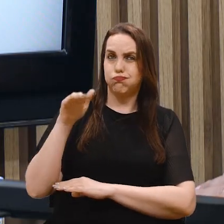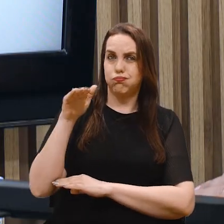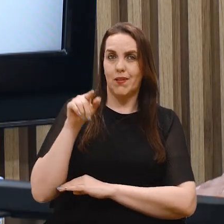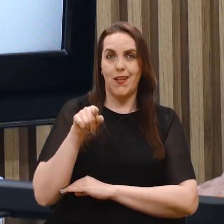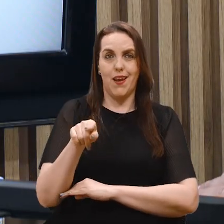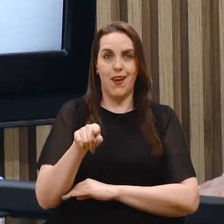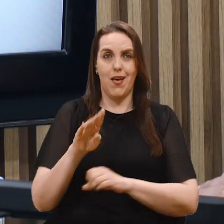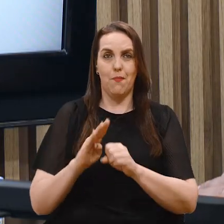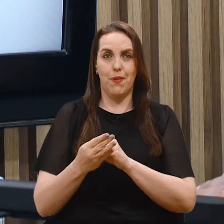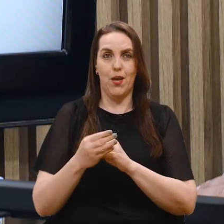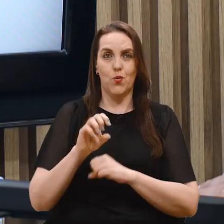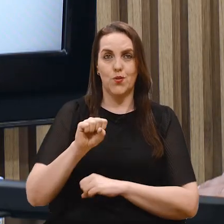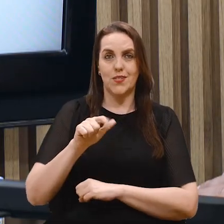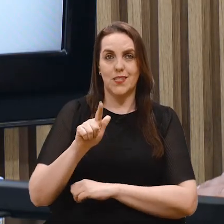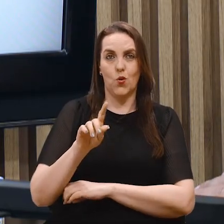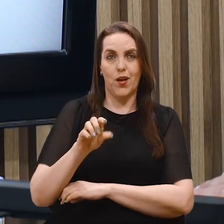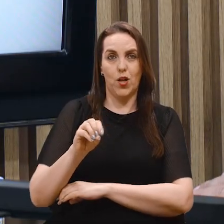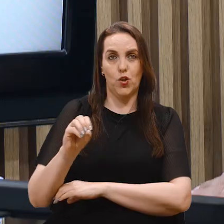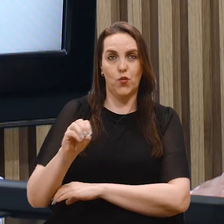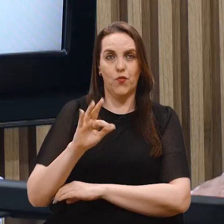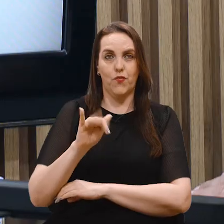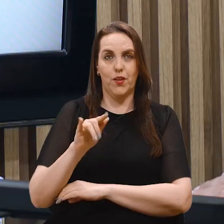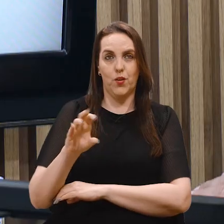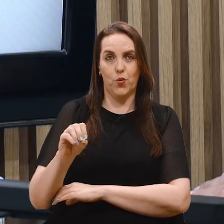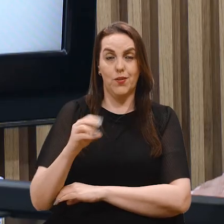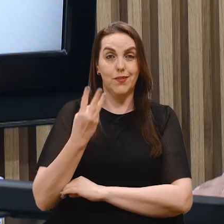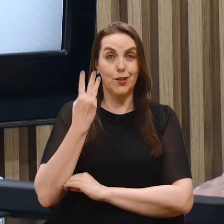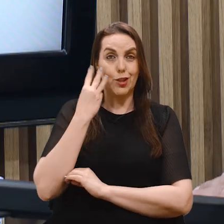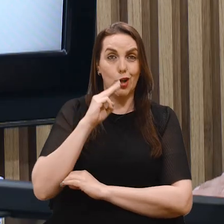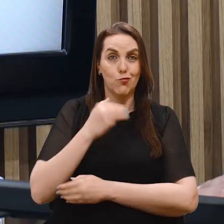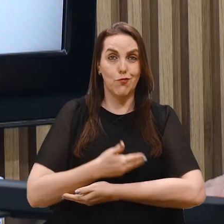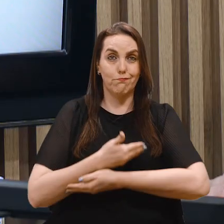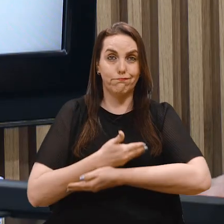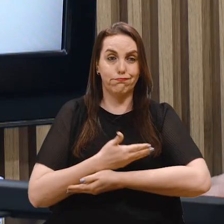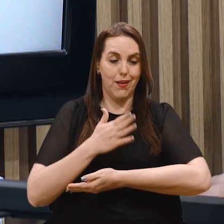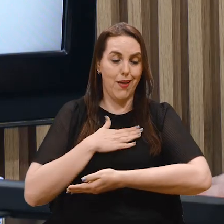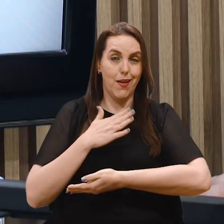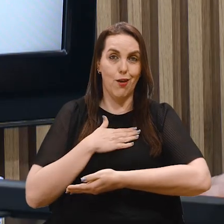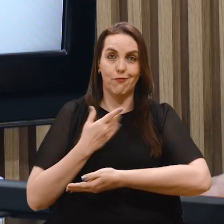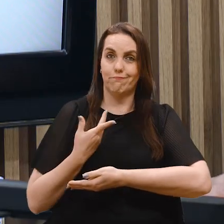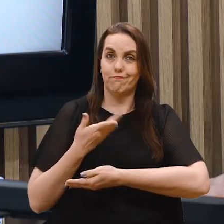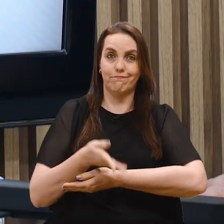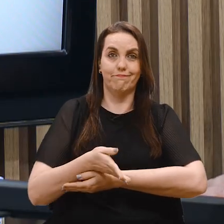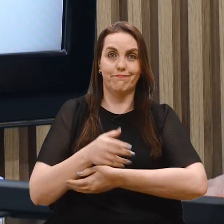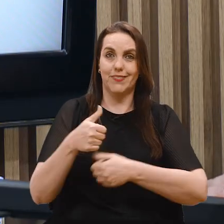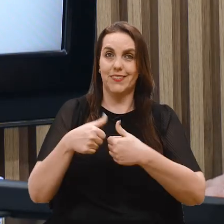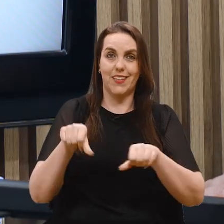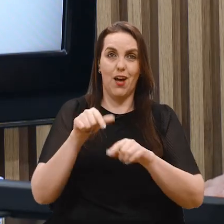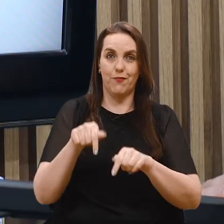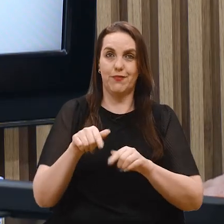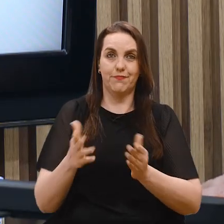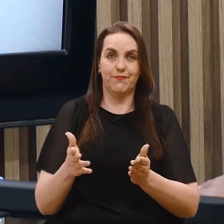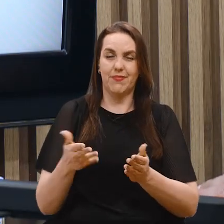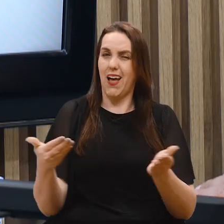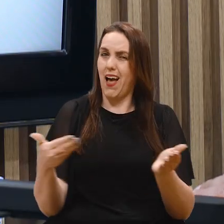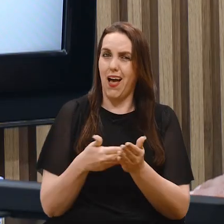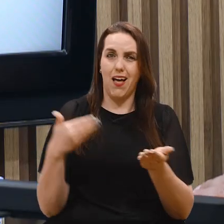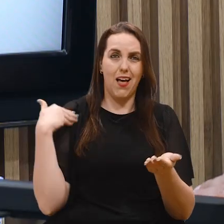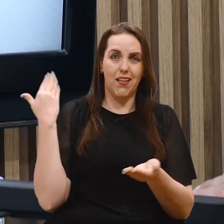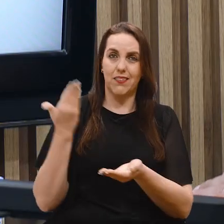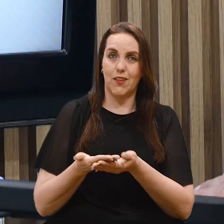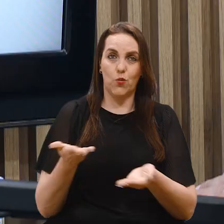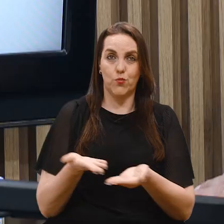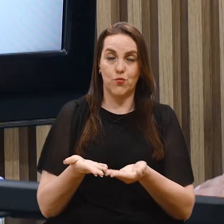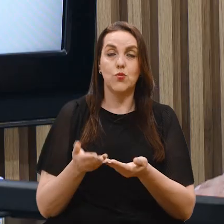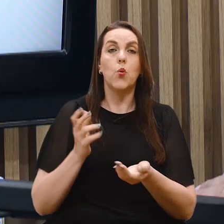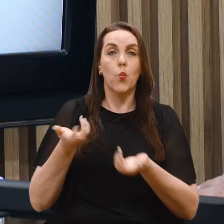que com 3 dias de vida eu já estava no bairro Salgado Filho e continuo lá e pretendo